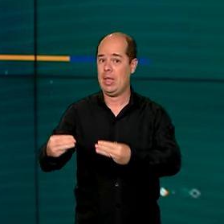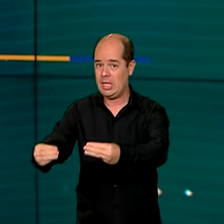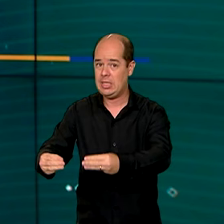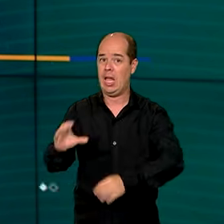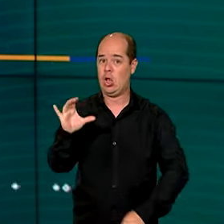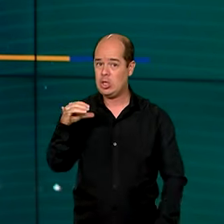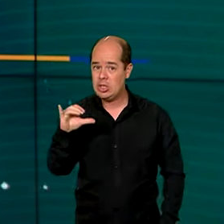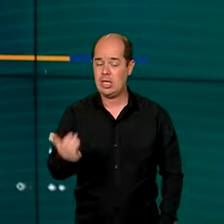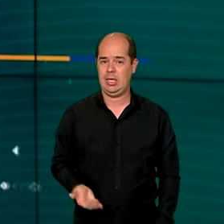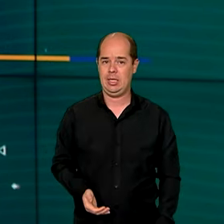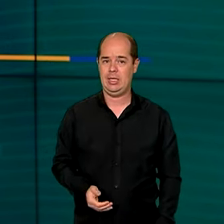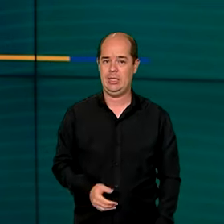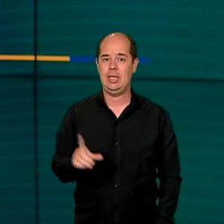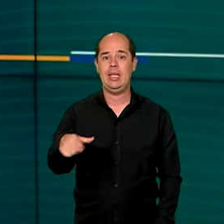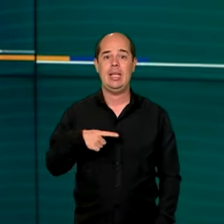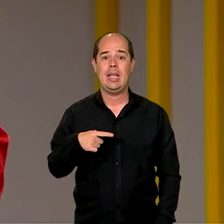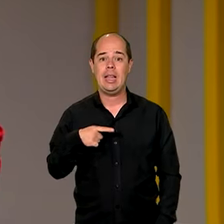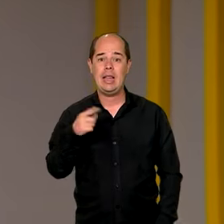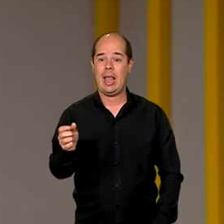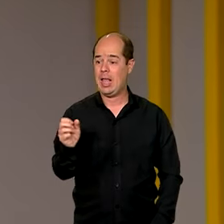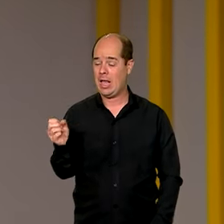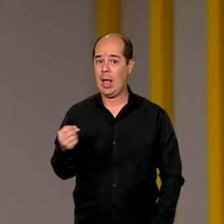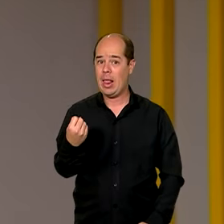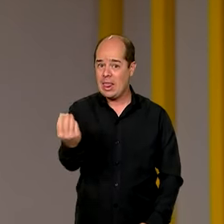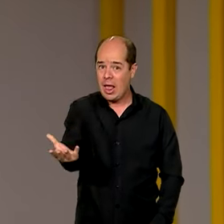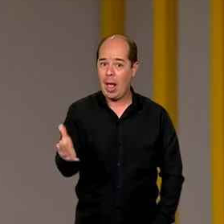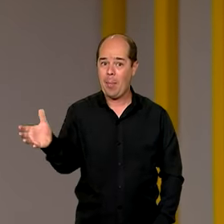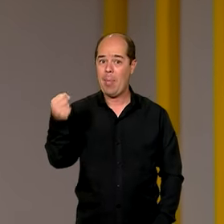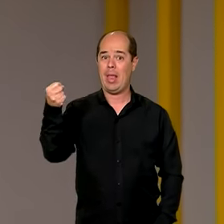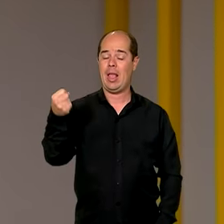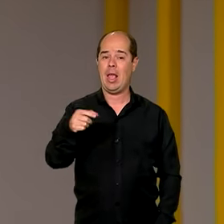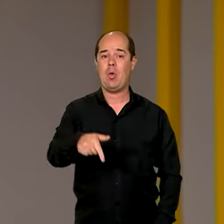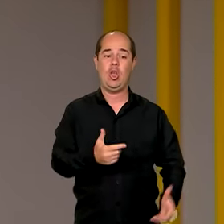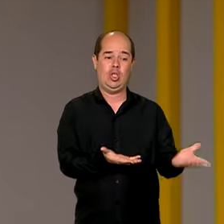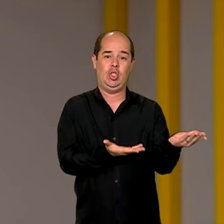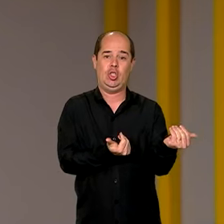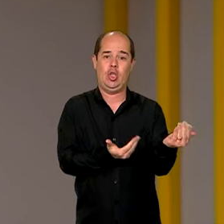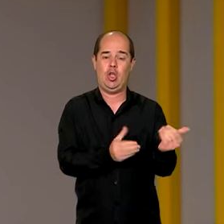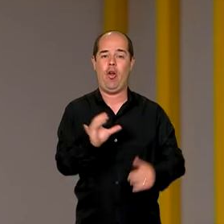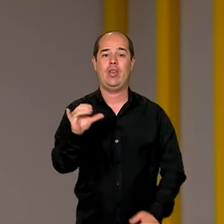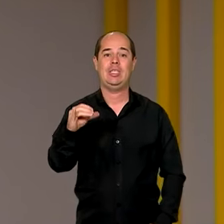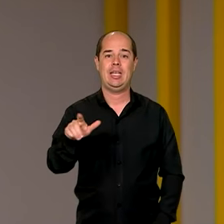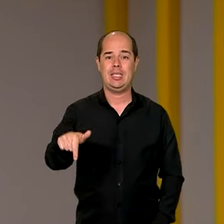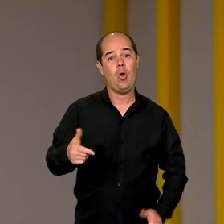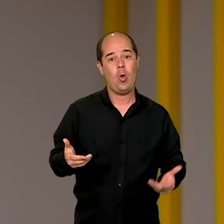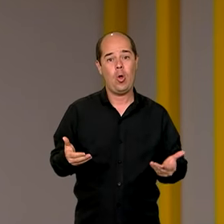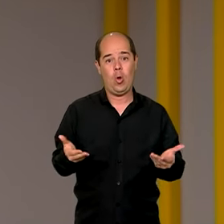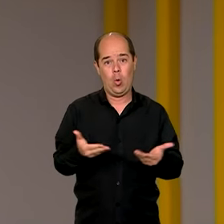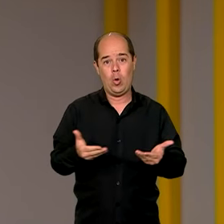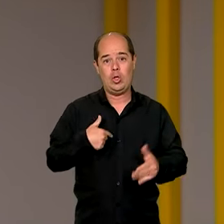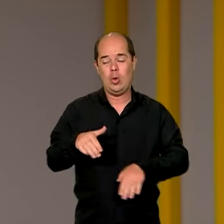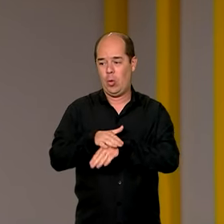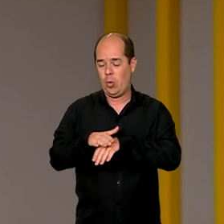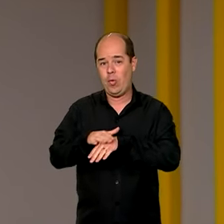o tradicional prêmio Jovem Cientista. E para falar sobre esses e outros assuntos, eu conversei mais cedo com o